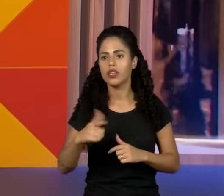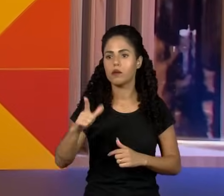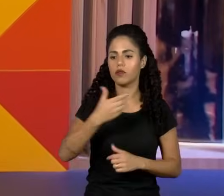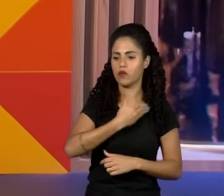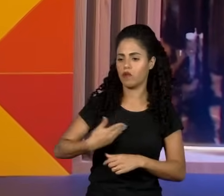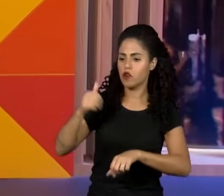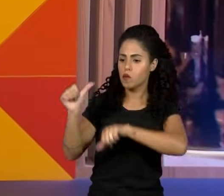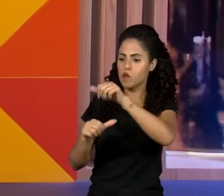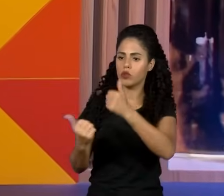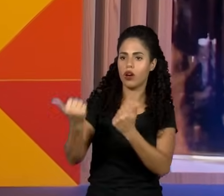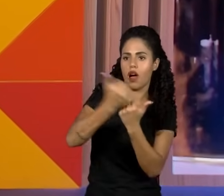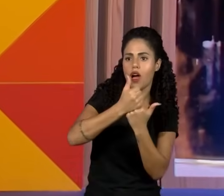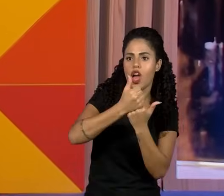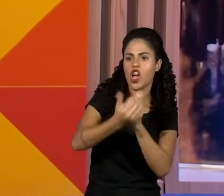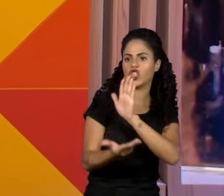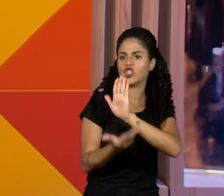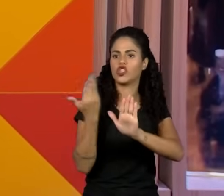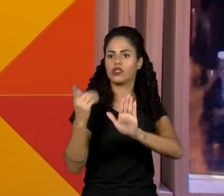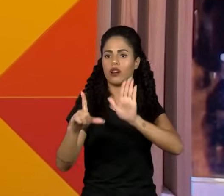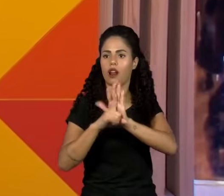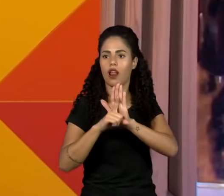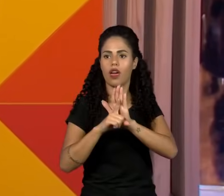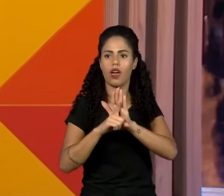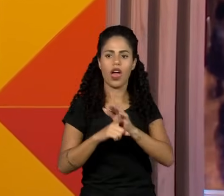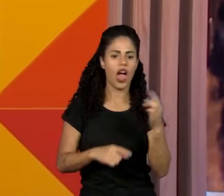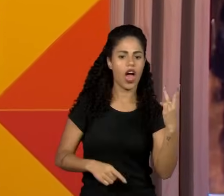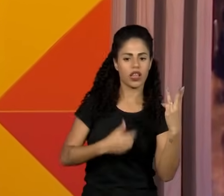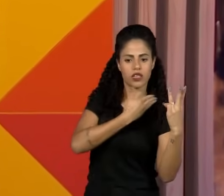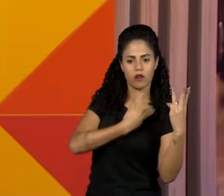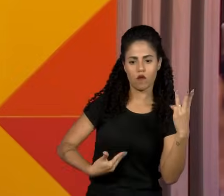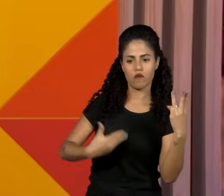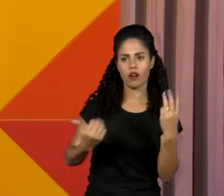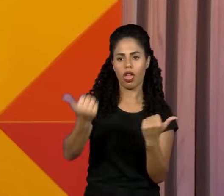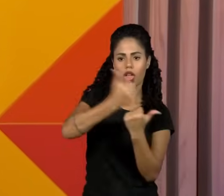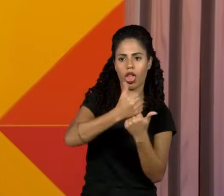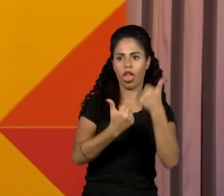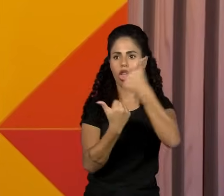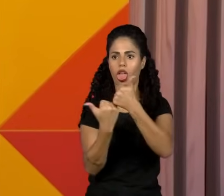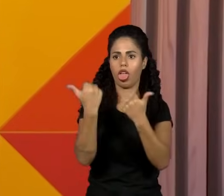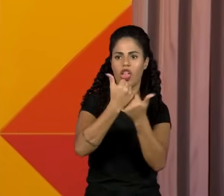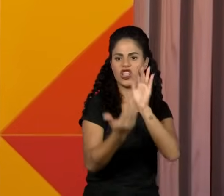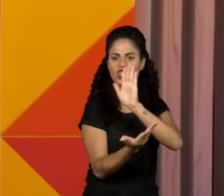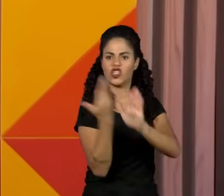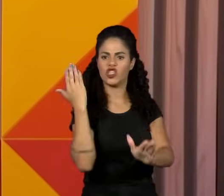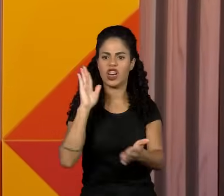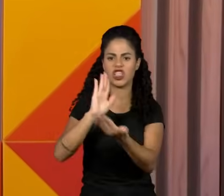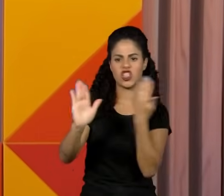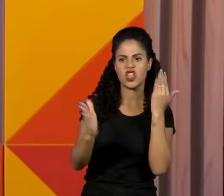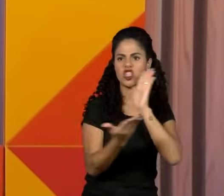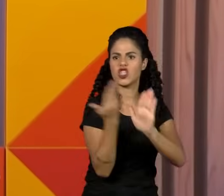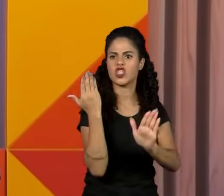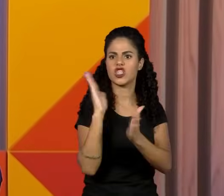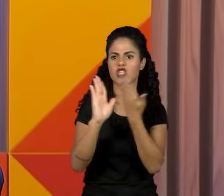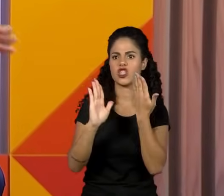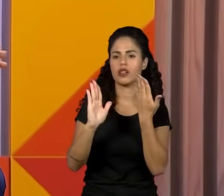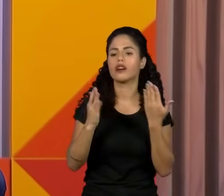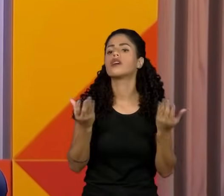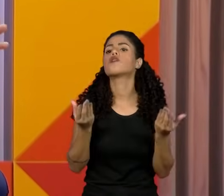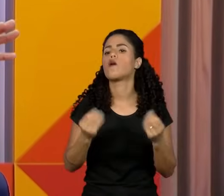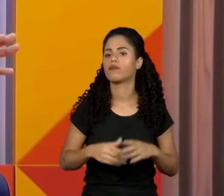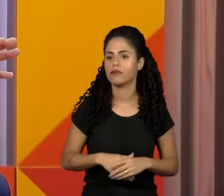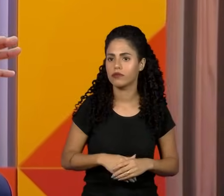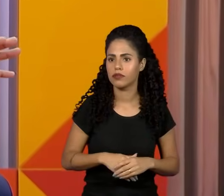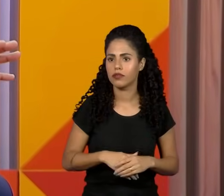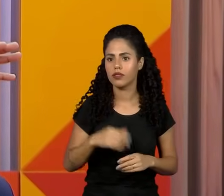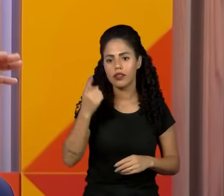governo vai e retira essa lei. O terceiro vai e coloca. O quarto vai e quer realizar quase uma demolição